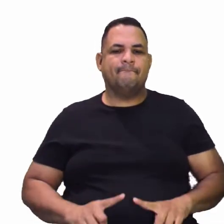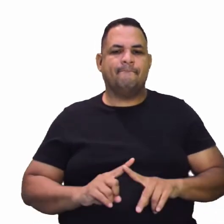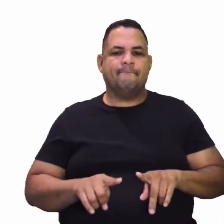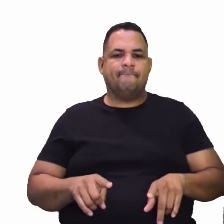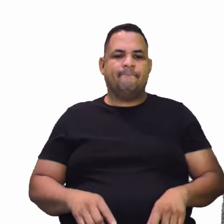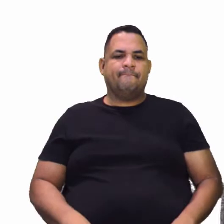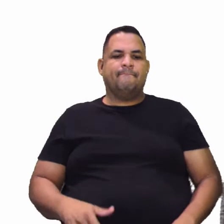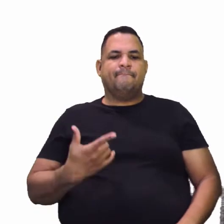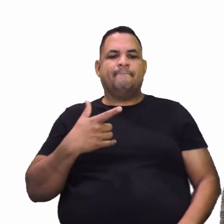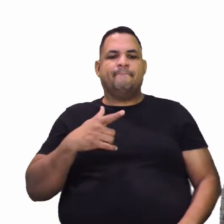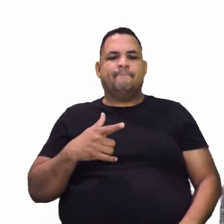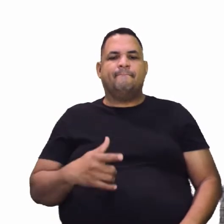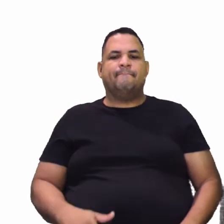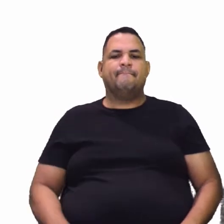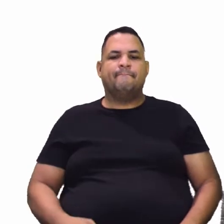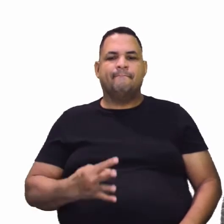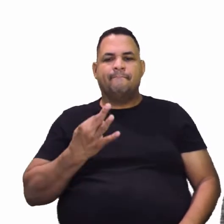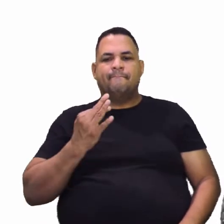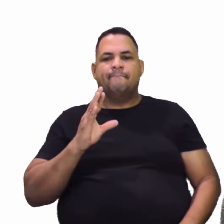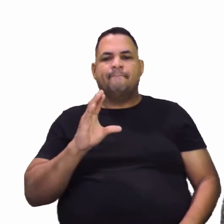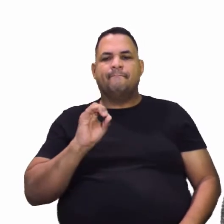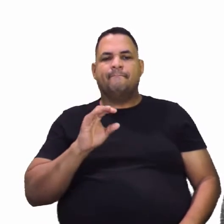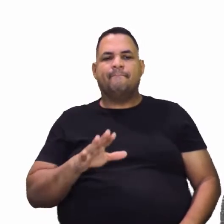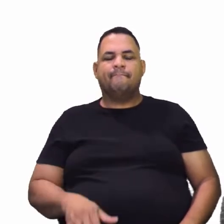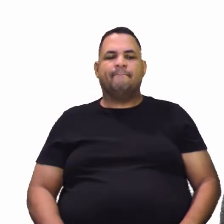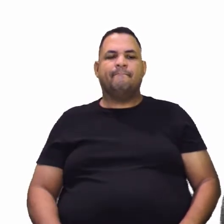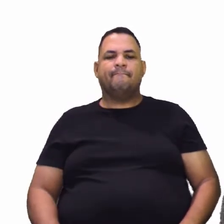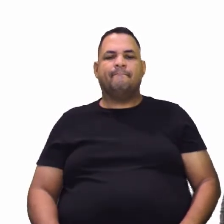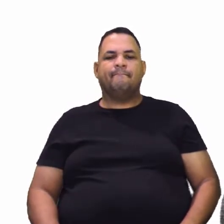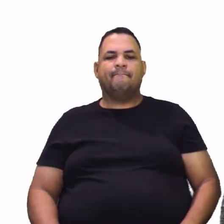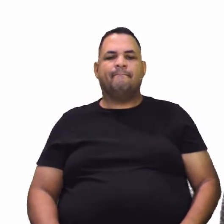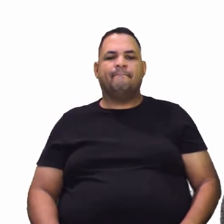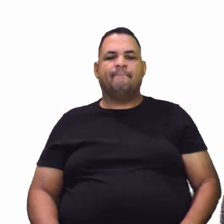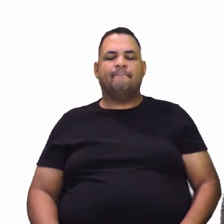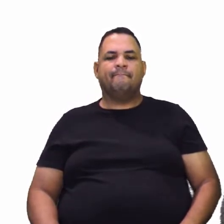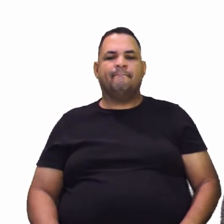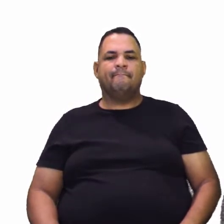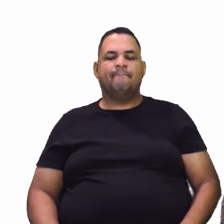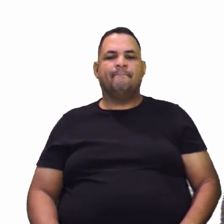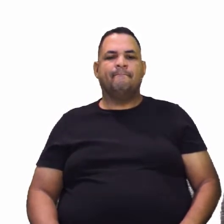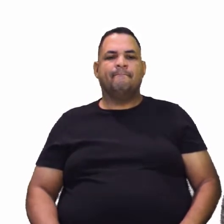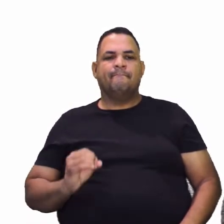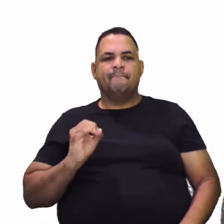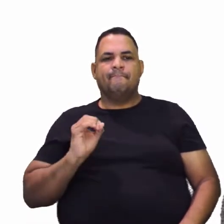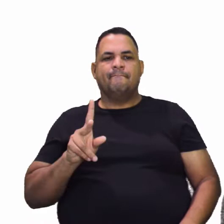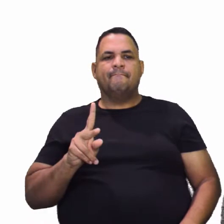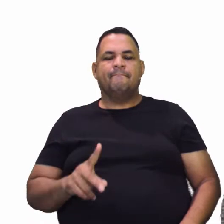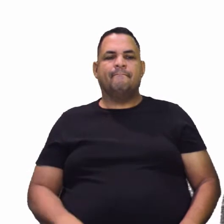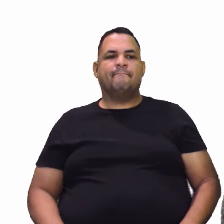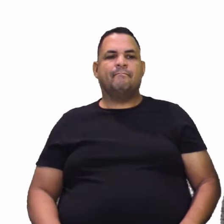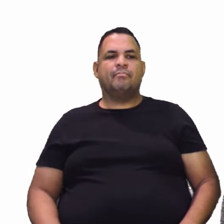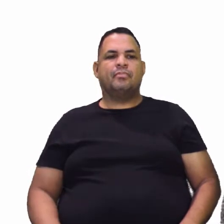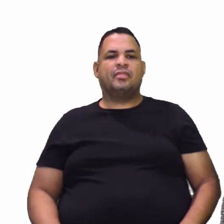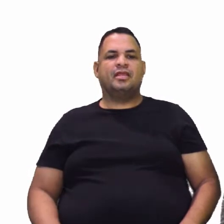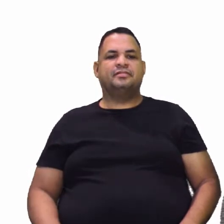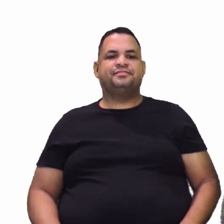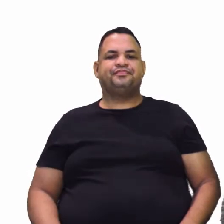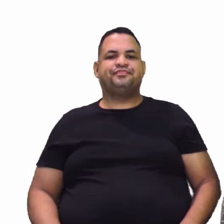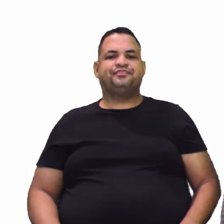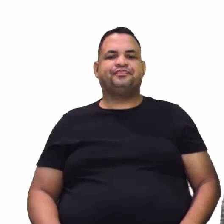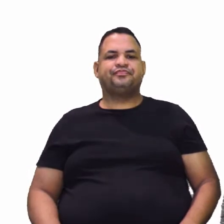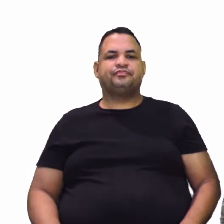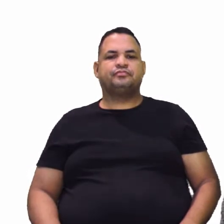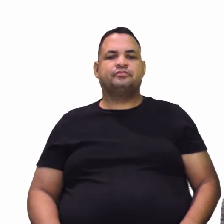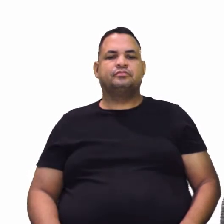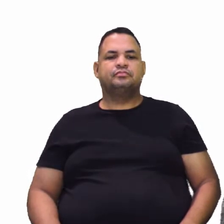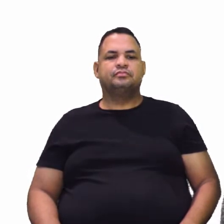porém sem a presença do to, que é aquele que deixa o meu verbo no infinitivo, ok? Então, temos aqui,